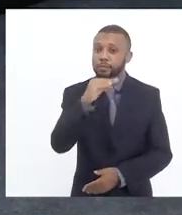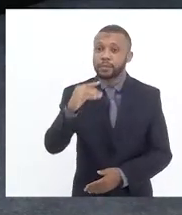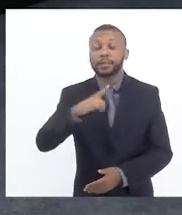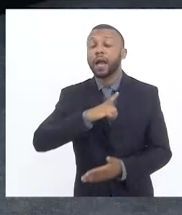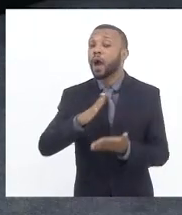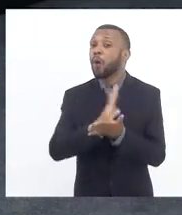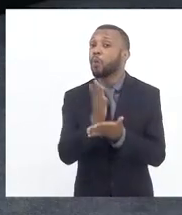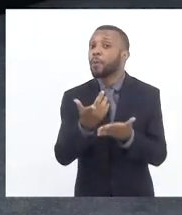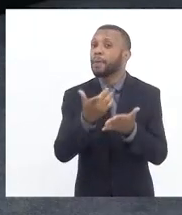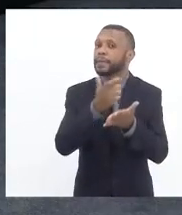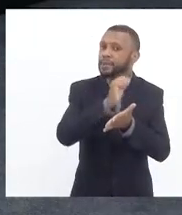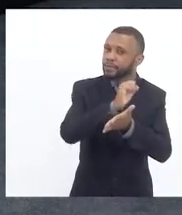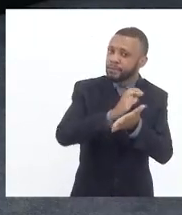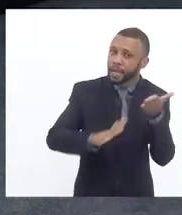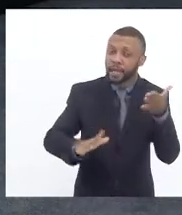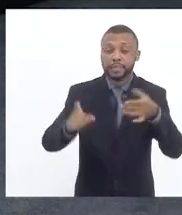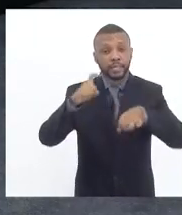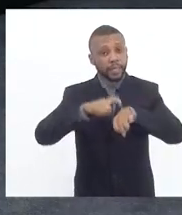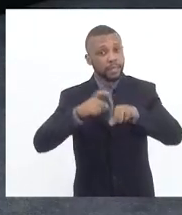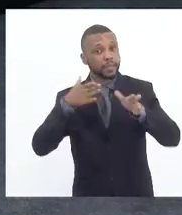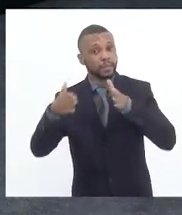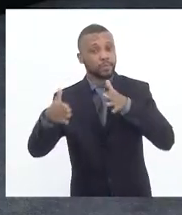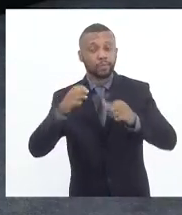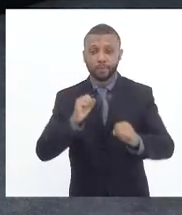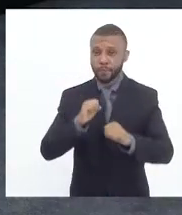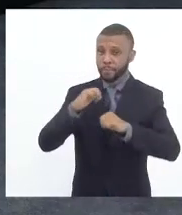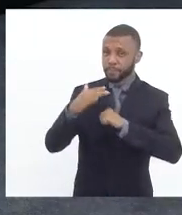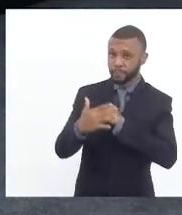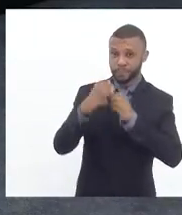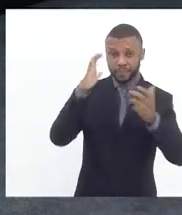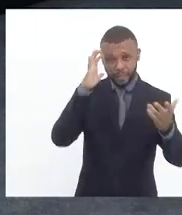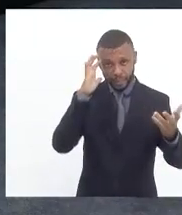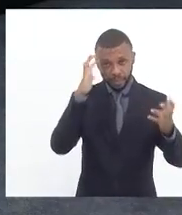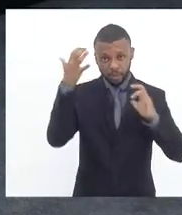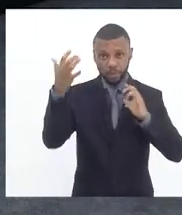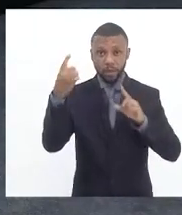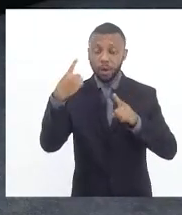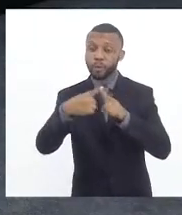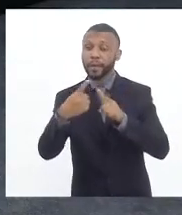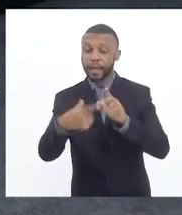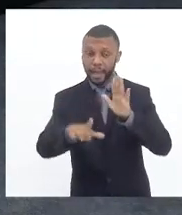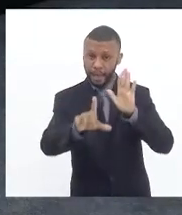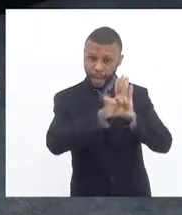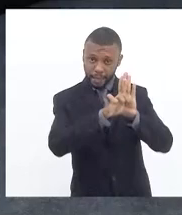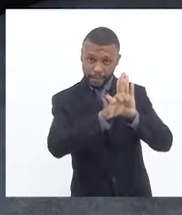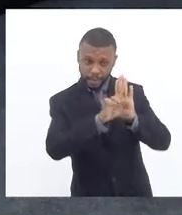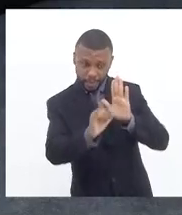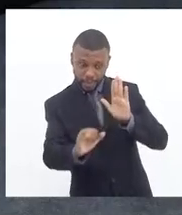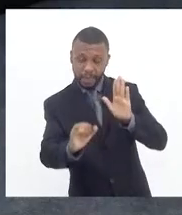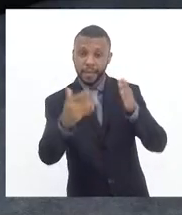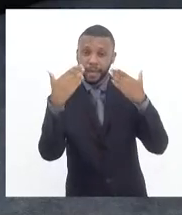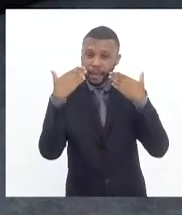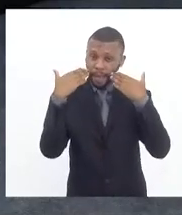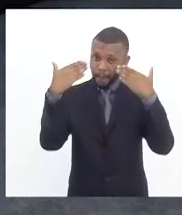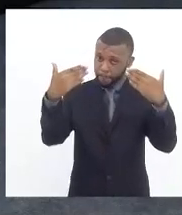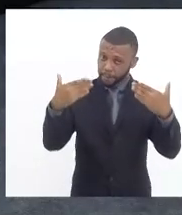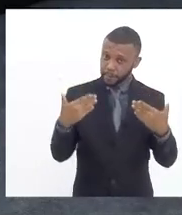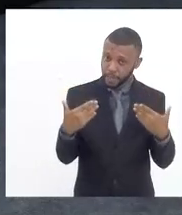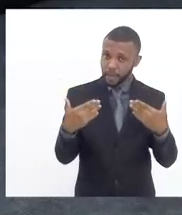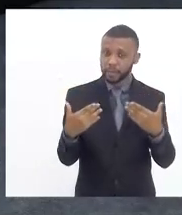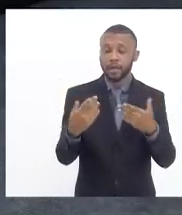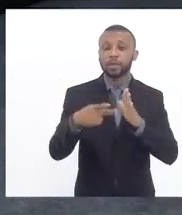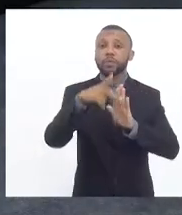nesse período Pânico e esse é o cenário porque essa pé essa lei que apresentada aqui